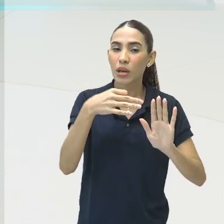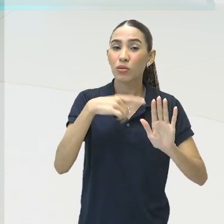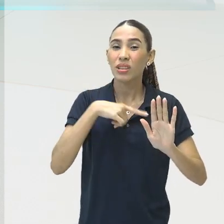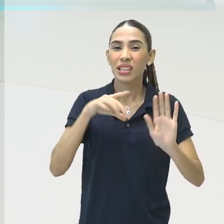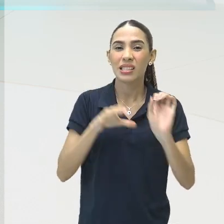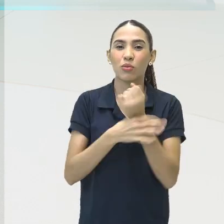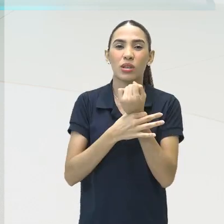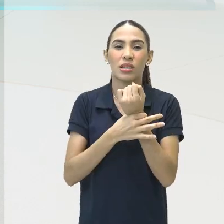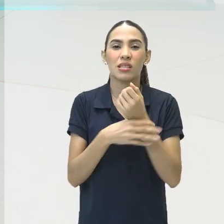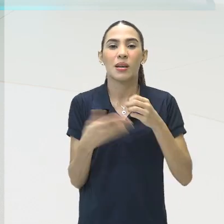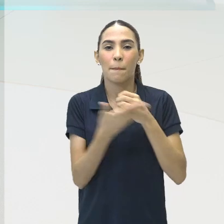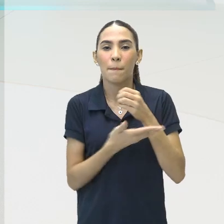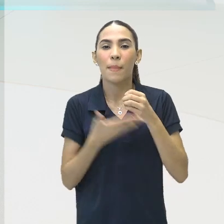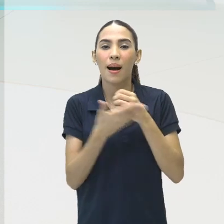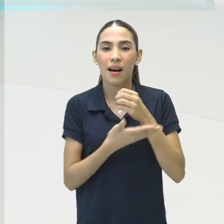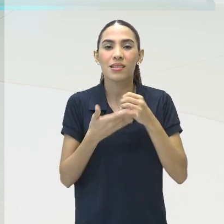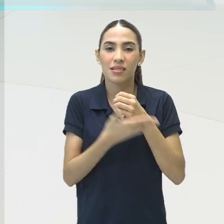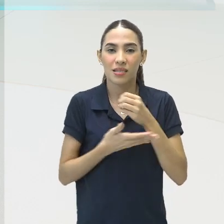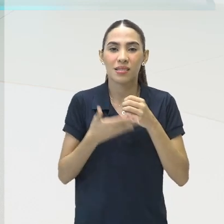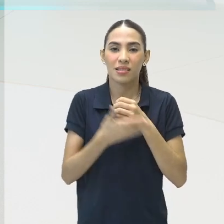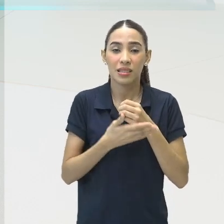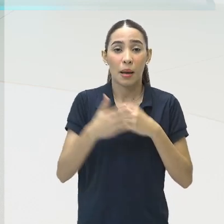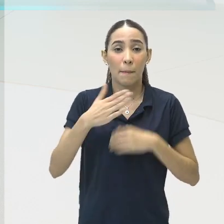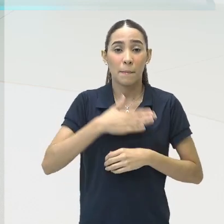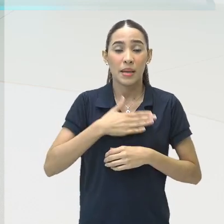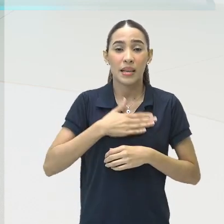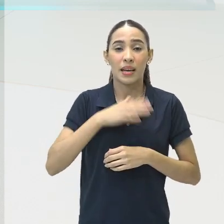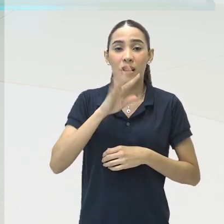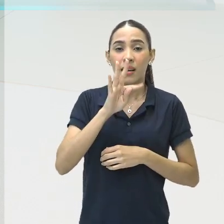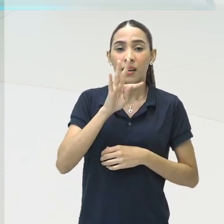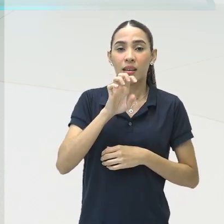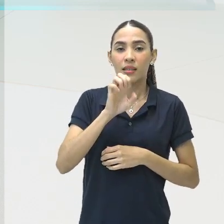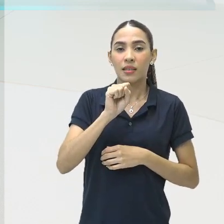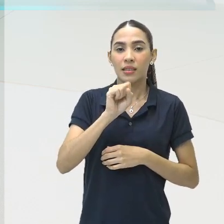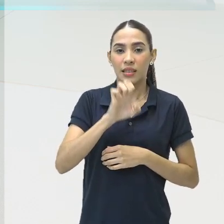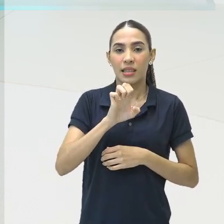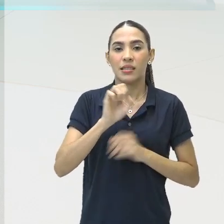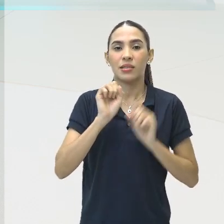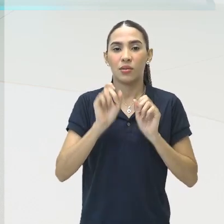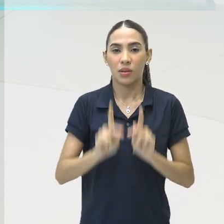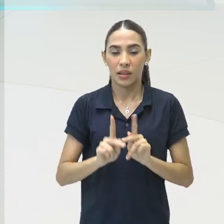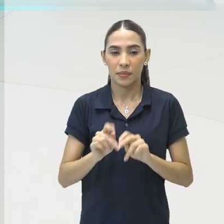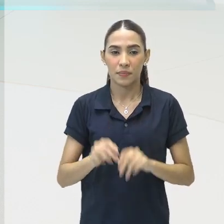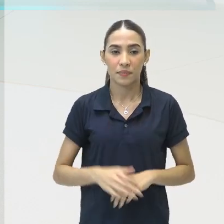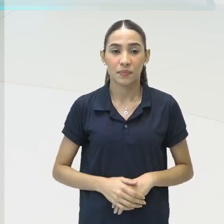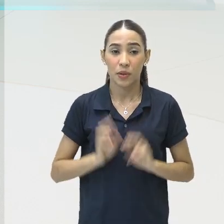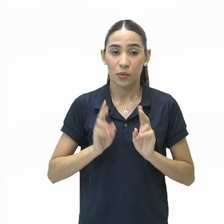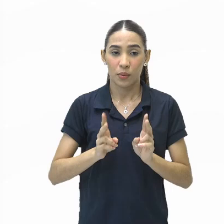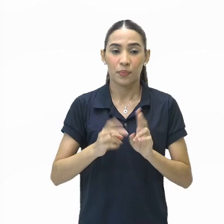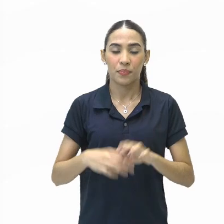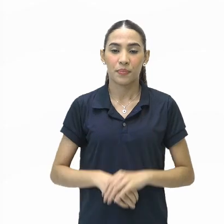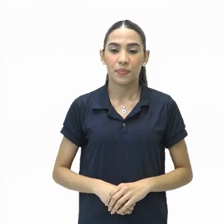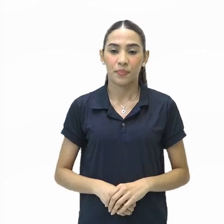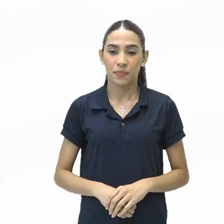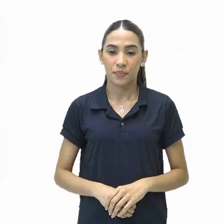justificar essa minha tese, né, esse meu posicionamento. Entendido? Vamos continuar.